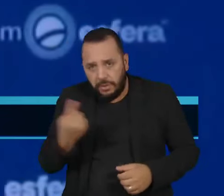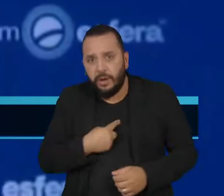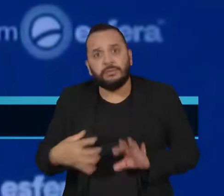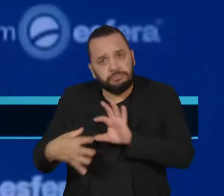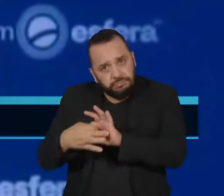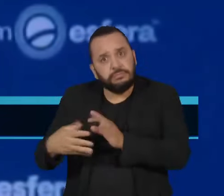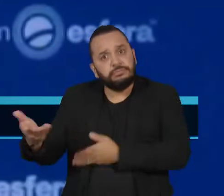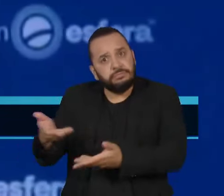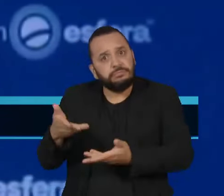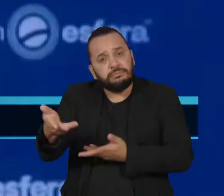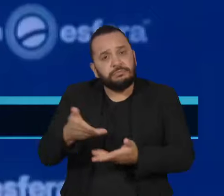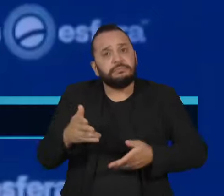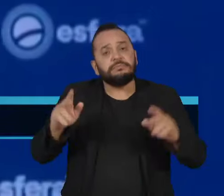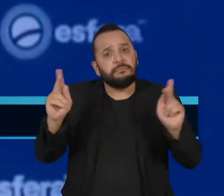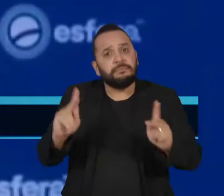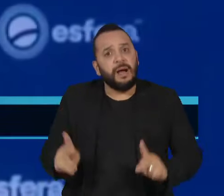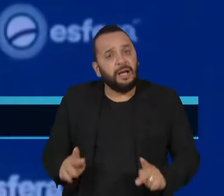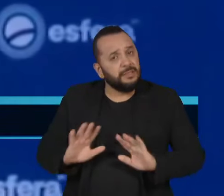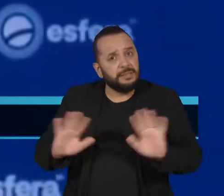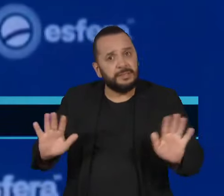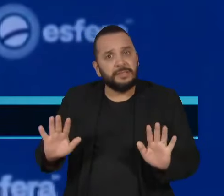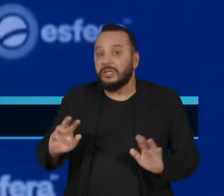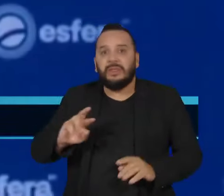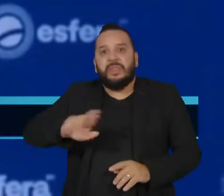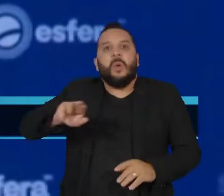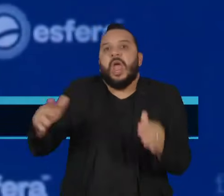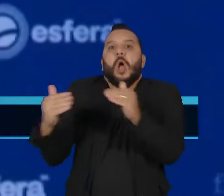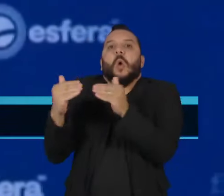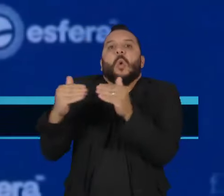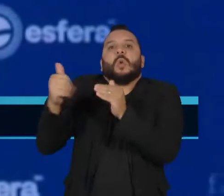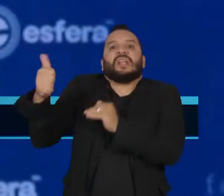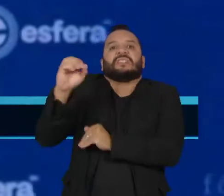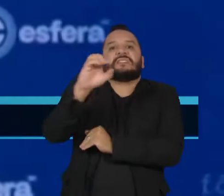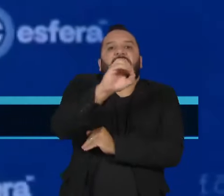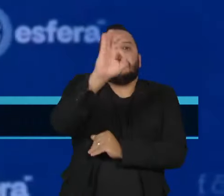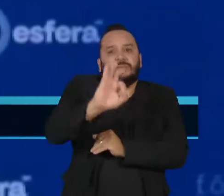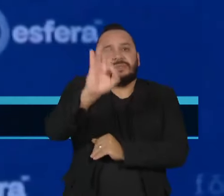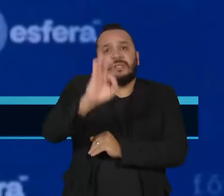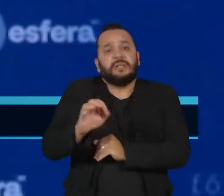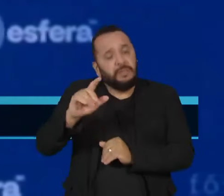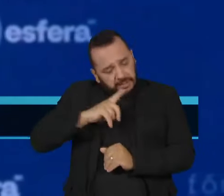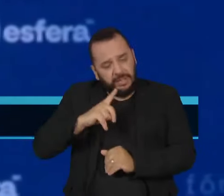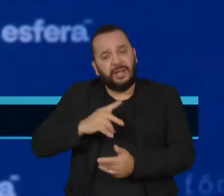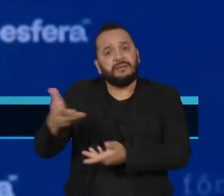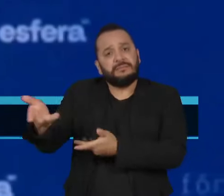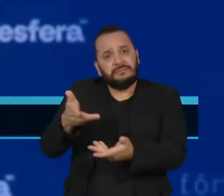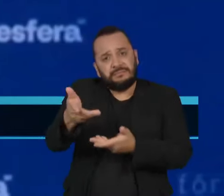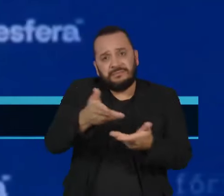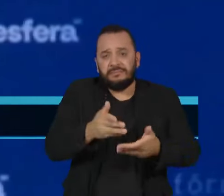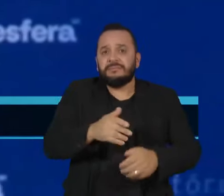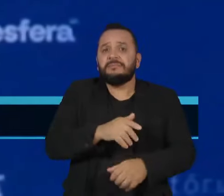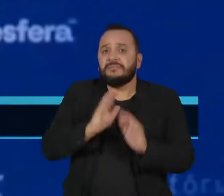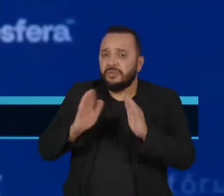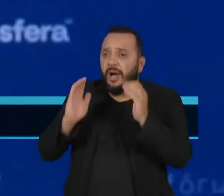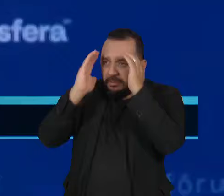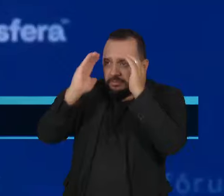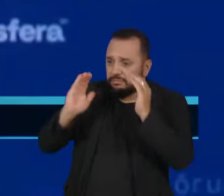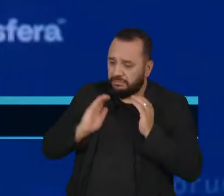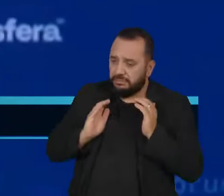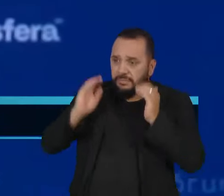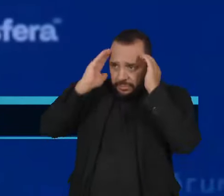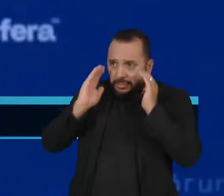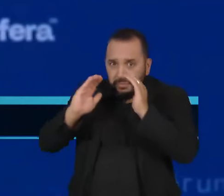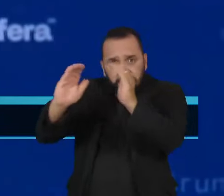entre os poderes. Harmonia não significa concordância plena. Harmonia significa que nós somos capazes de eventualmente